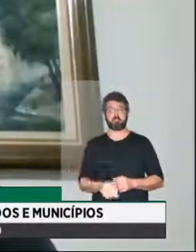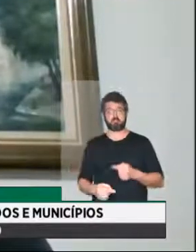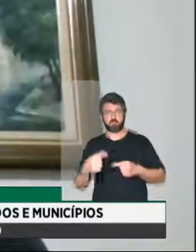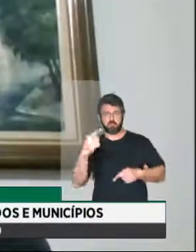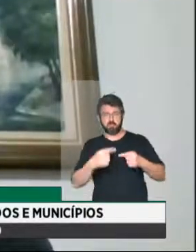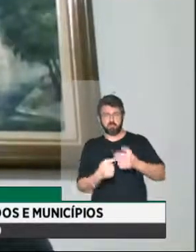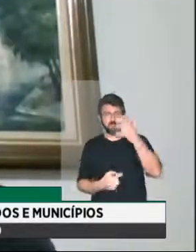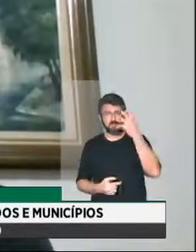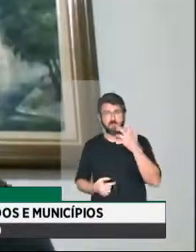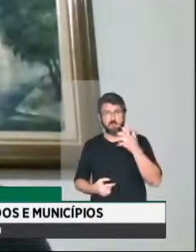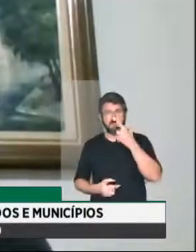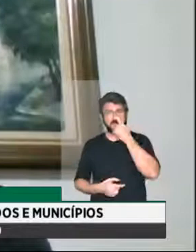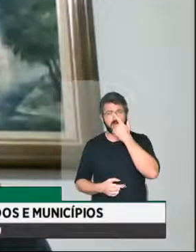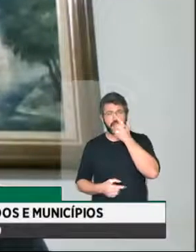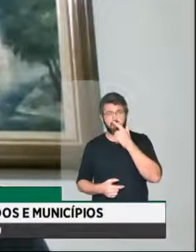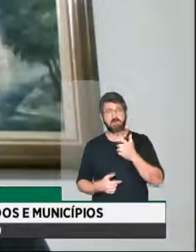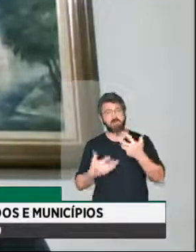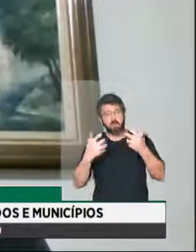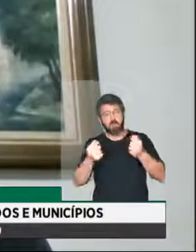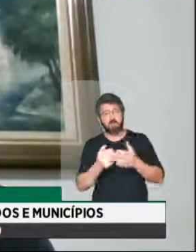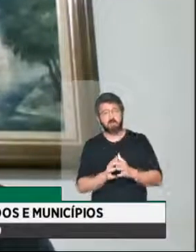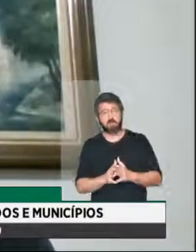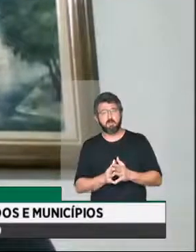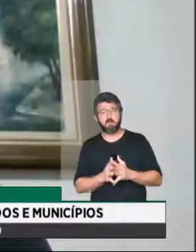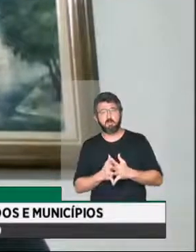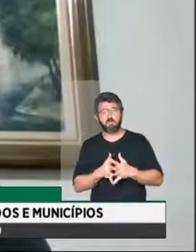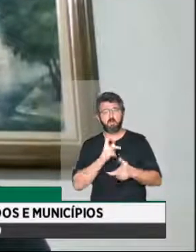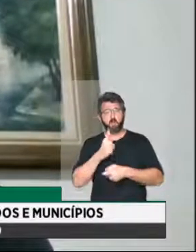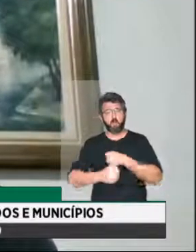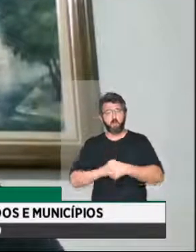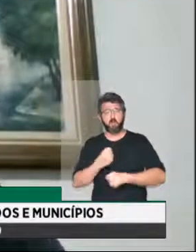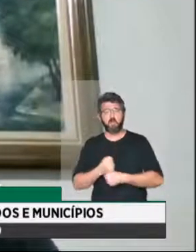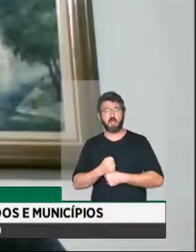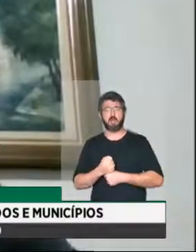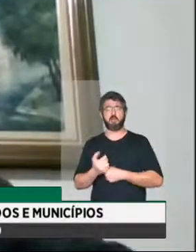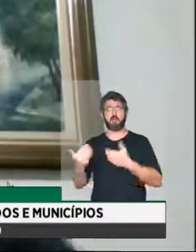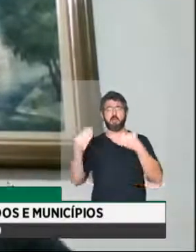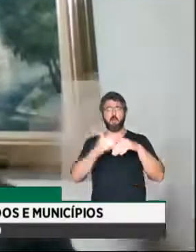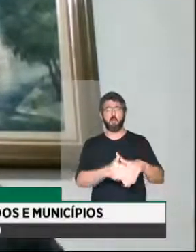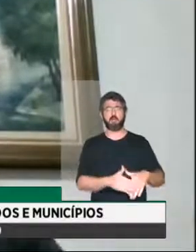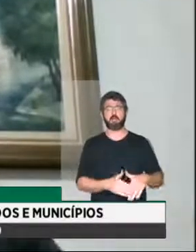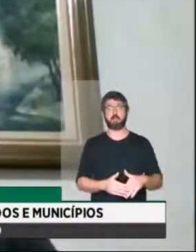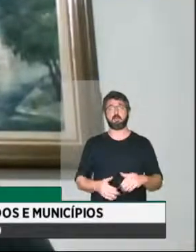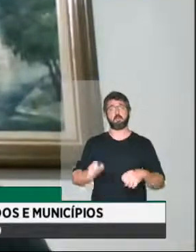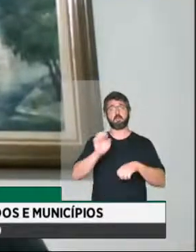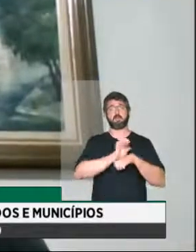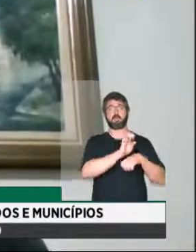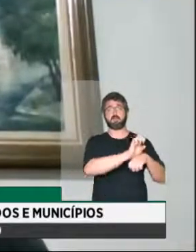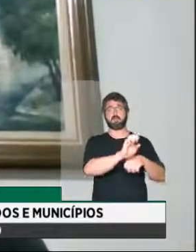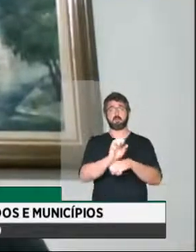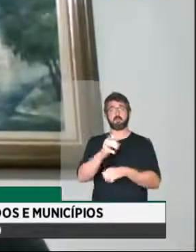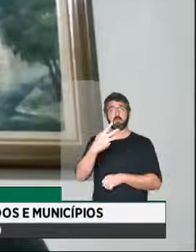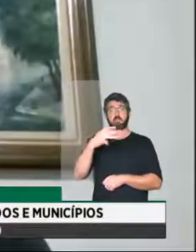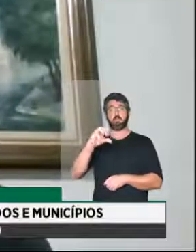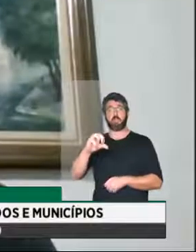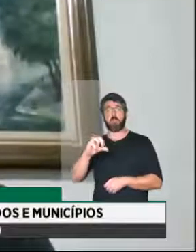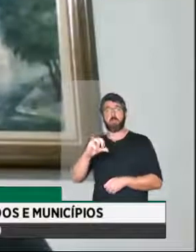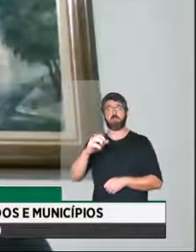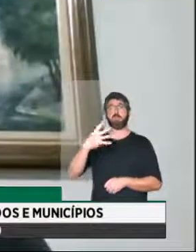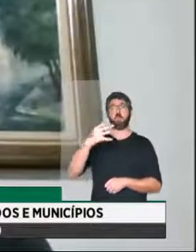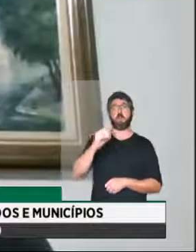discutir seriamente, por que não viabilizar a cada ano a restituição aos estados dos 39,